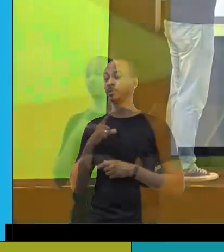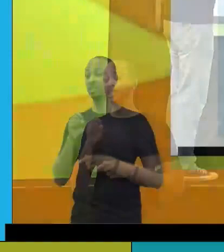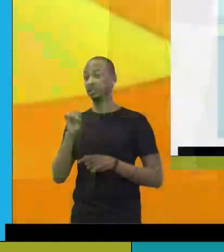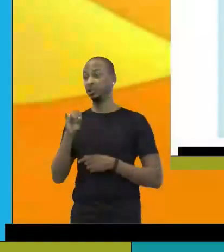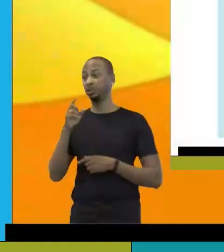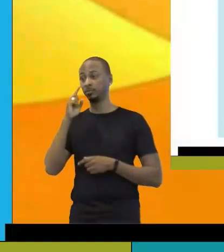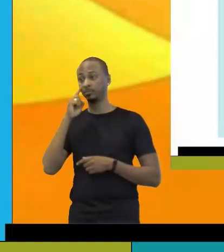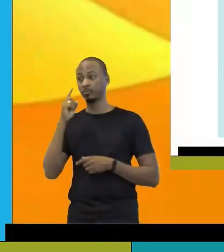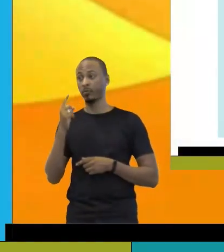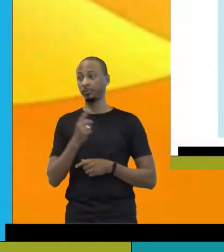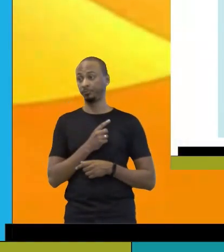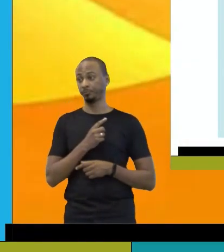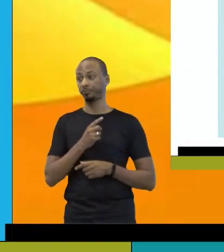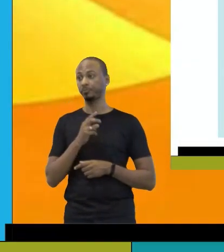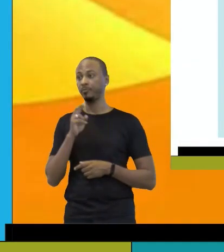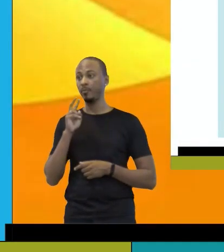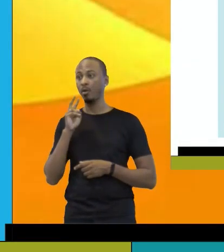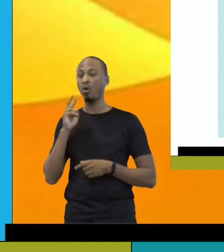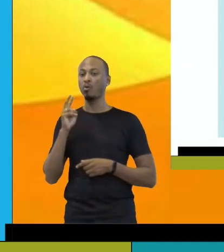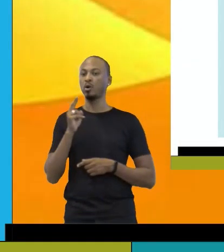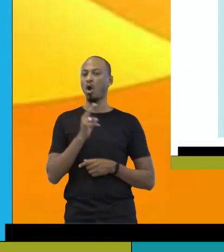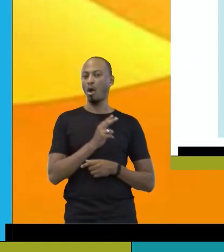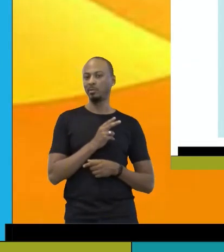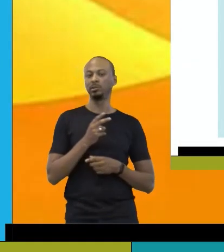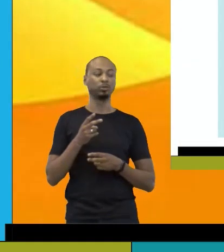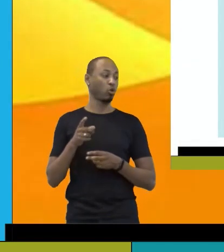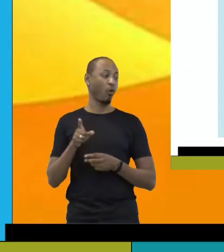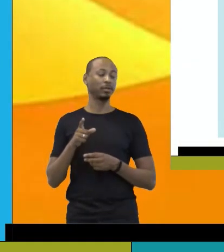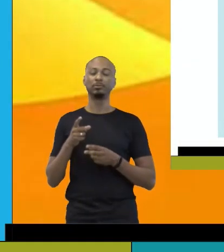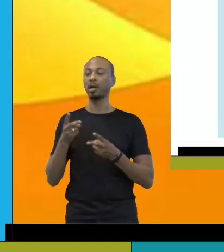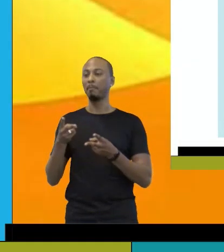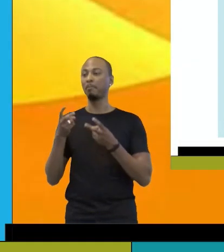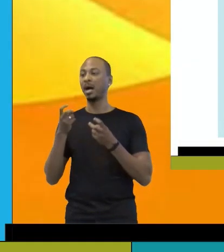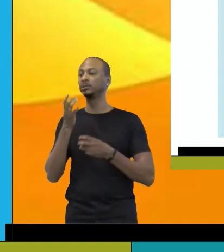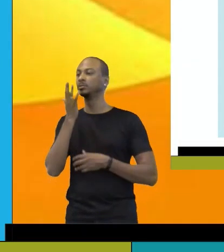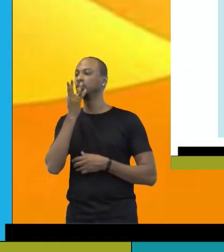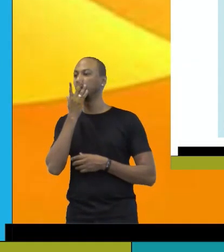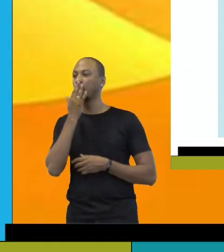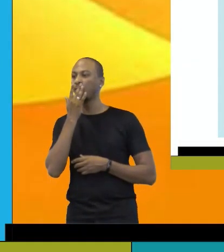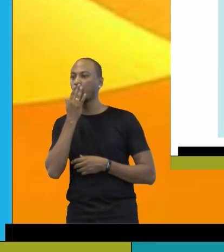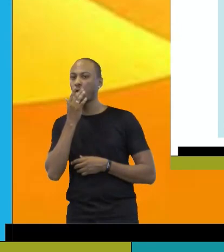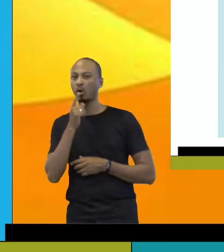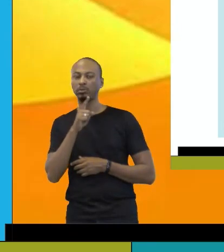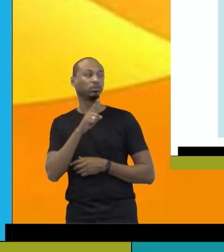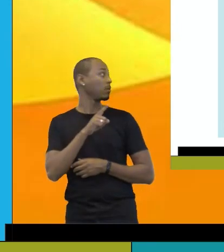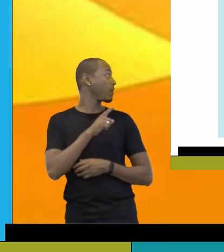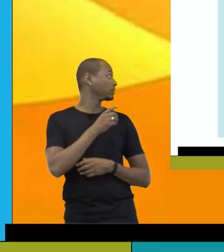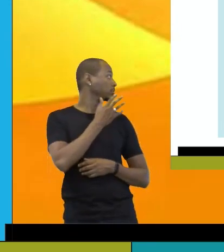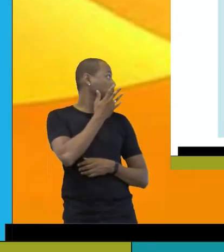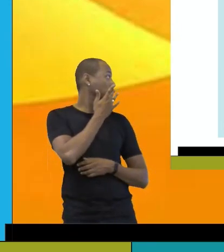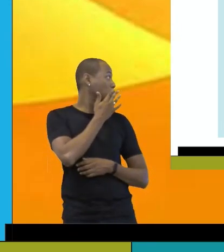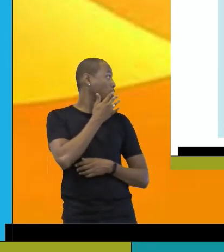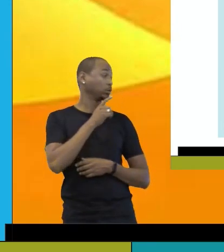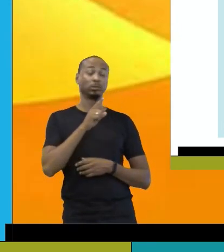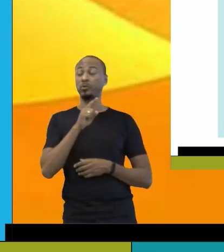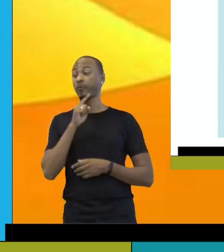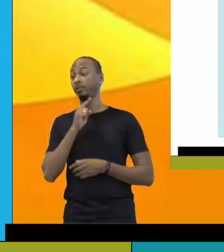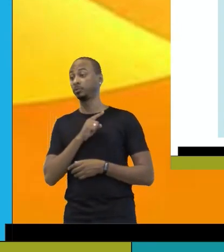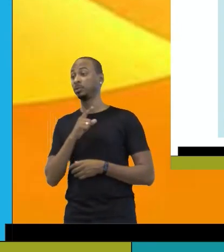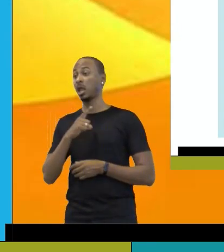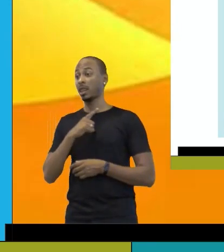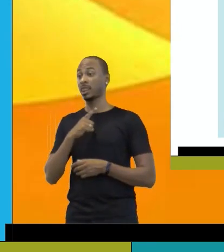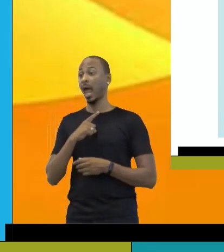Itália, vocês perceberão que essa coloração, ela representa um domínio ou uma estrutura de